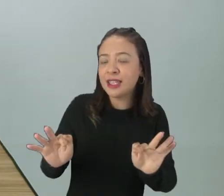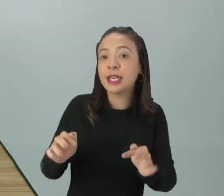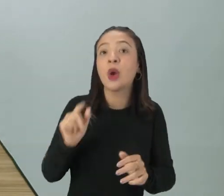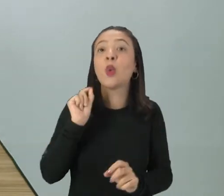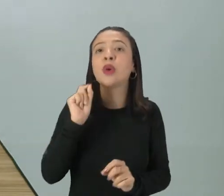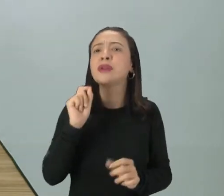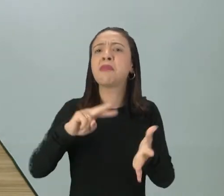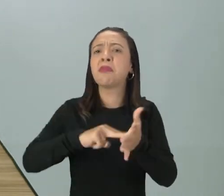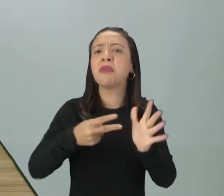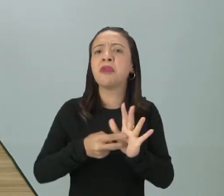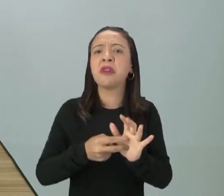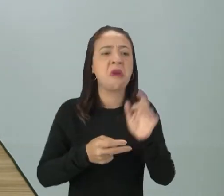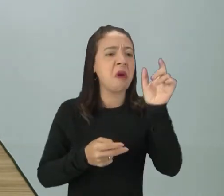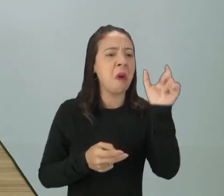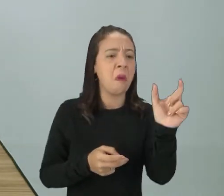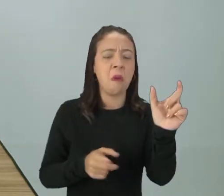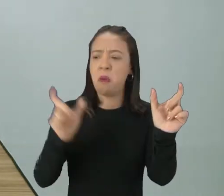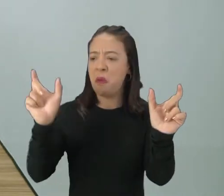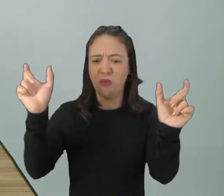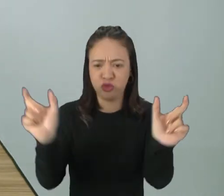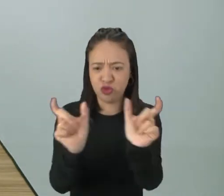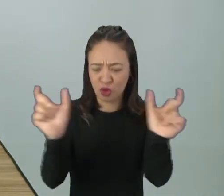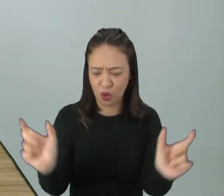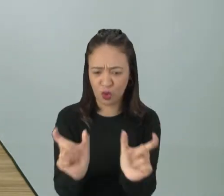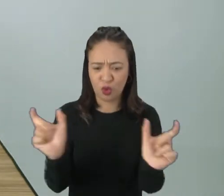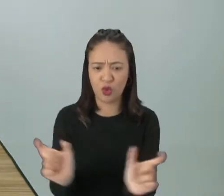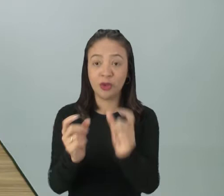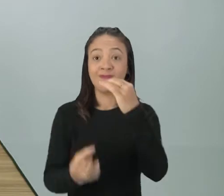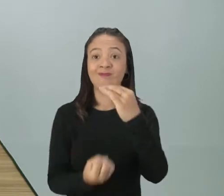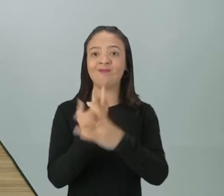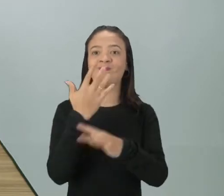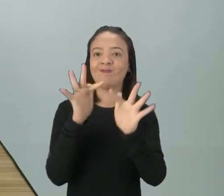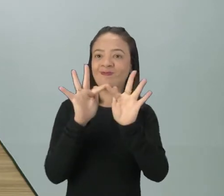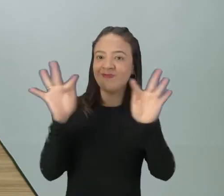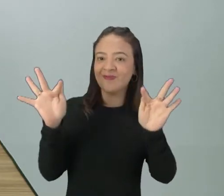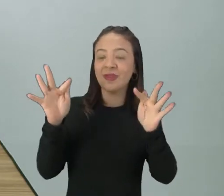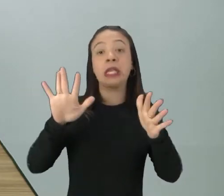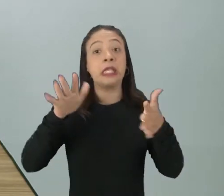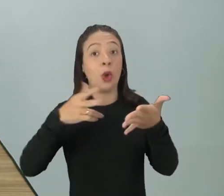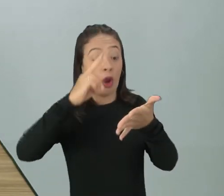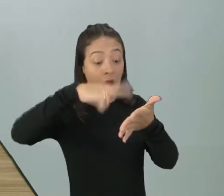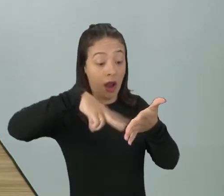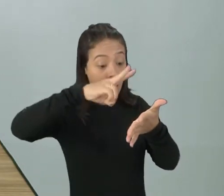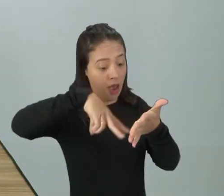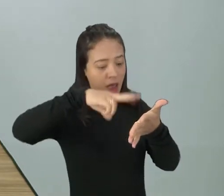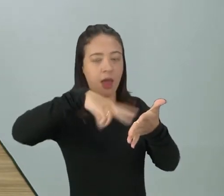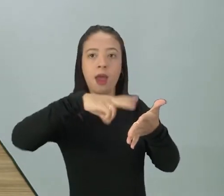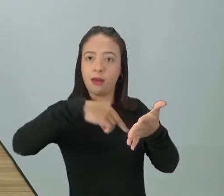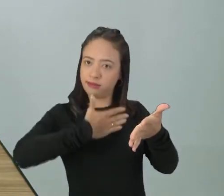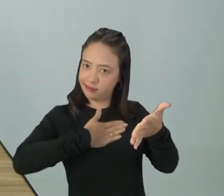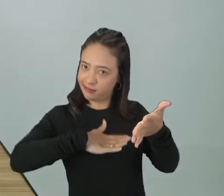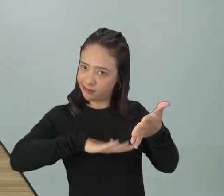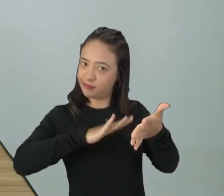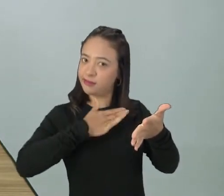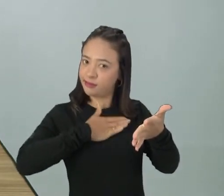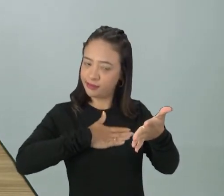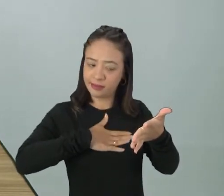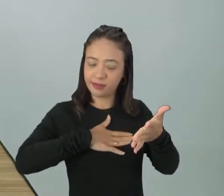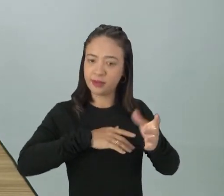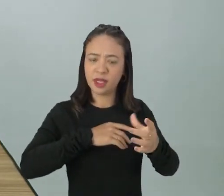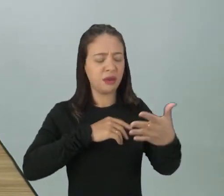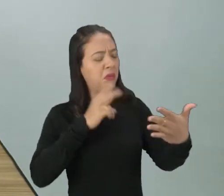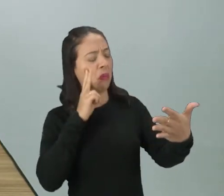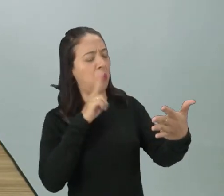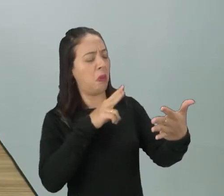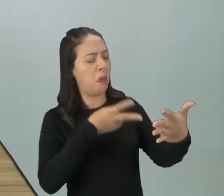juntas. Então, nós vamos ler calmamente e vamos ver qual frase que não está na história,